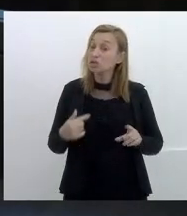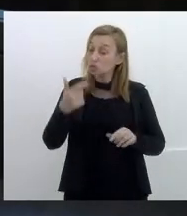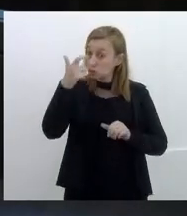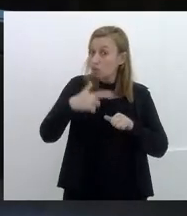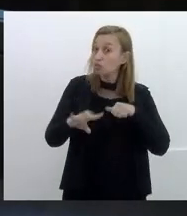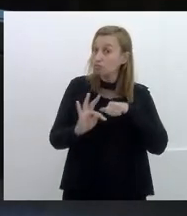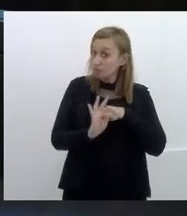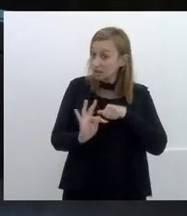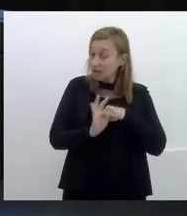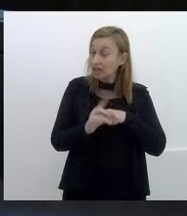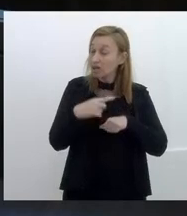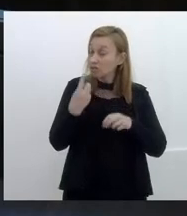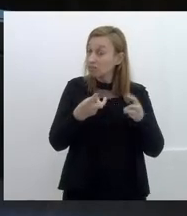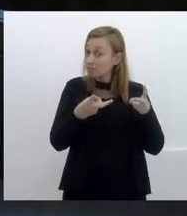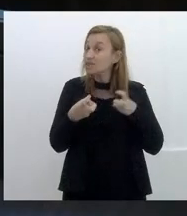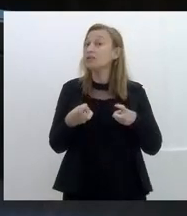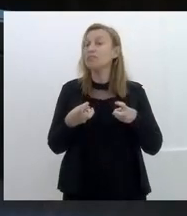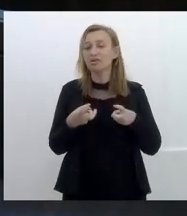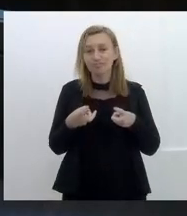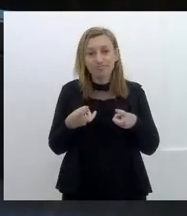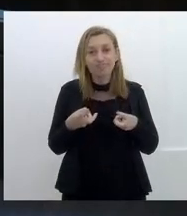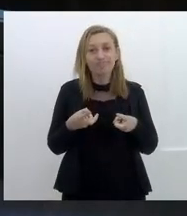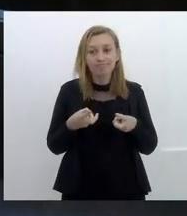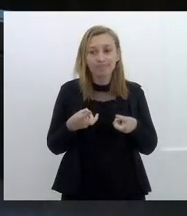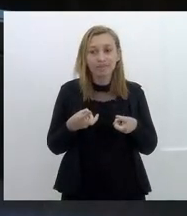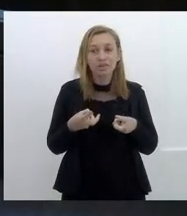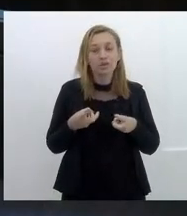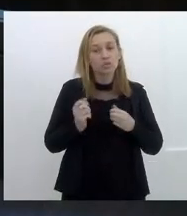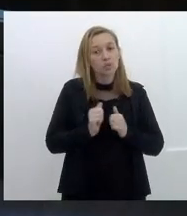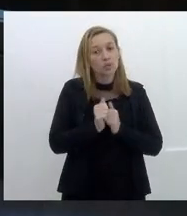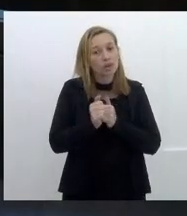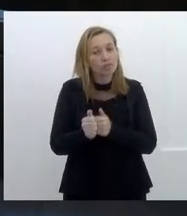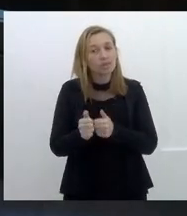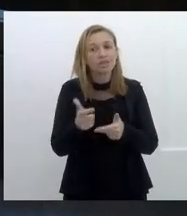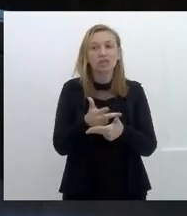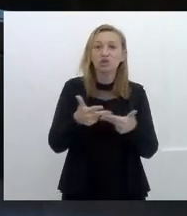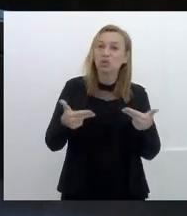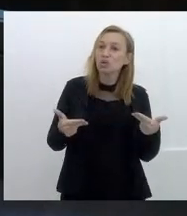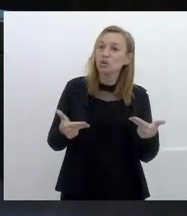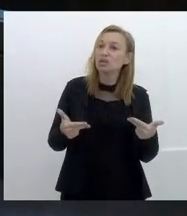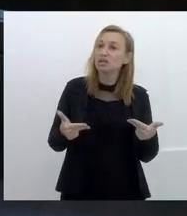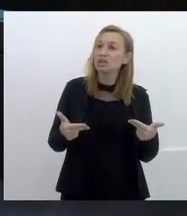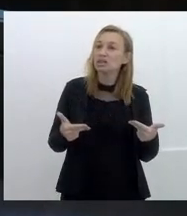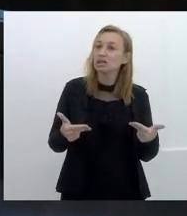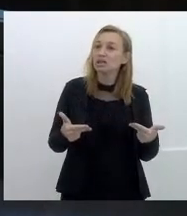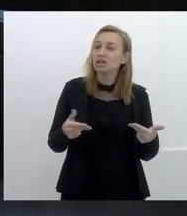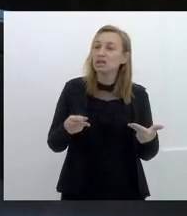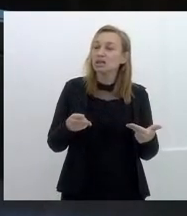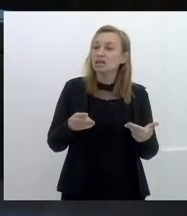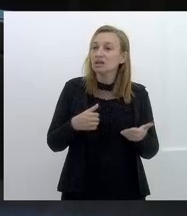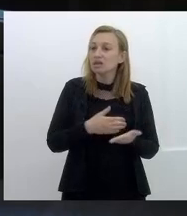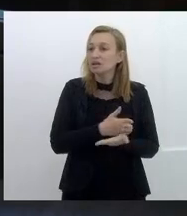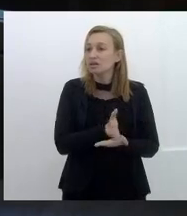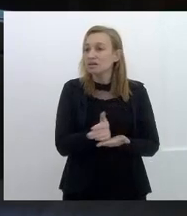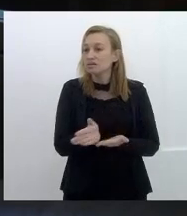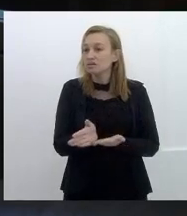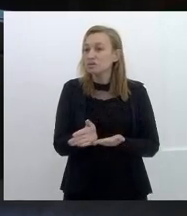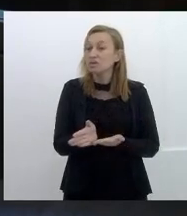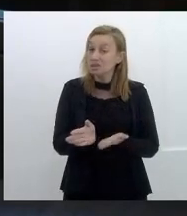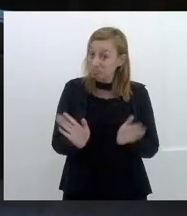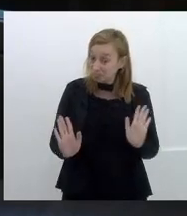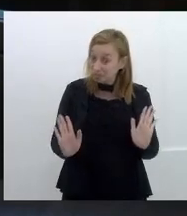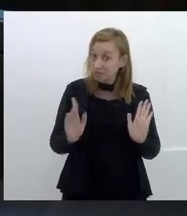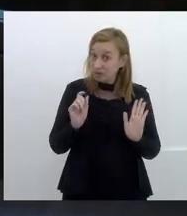técnico e a gente percebe quando a o encaminhamento das coisas vai para o outro tipo de situação